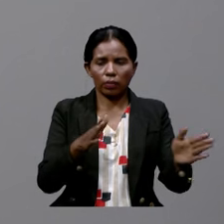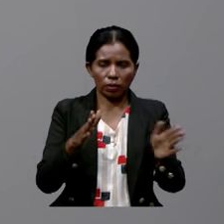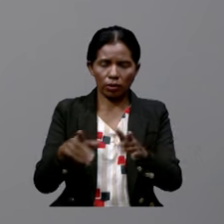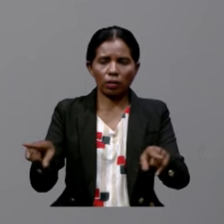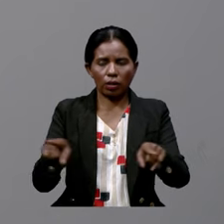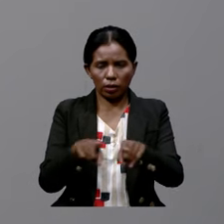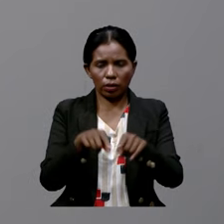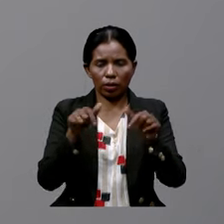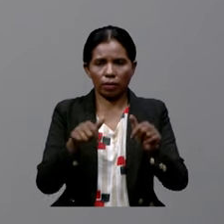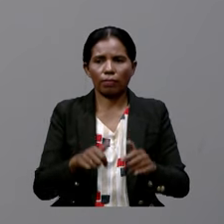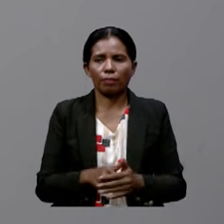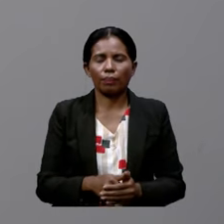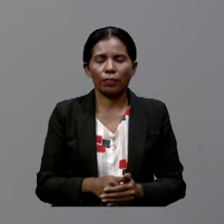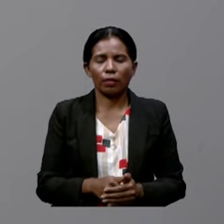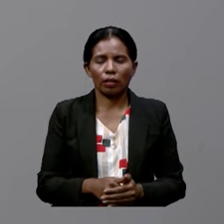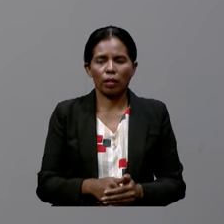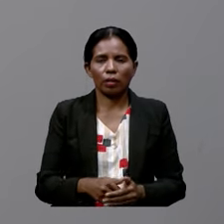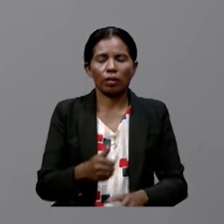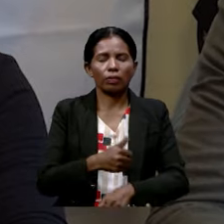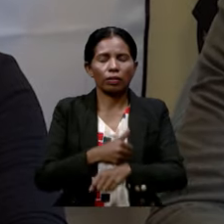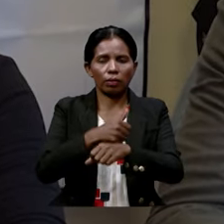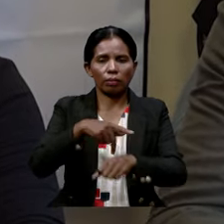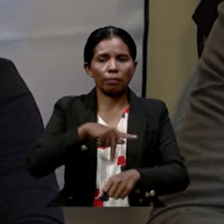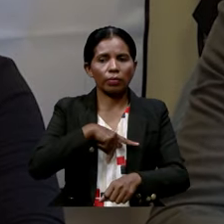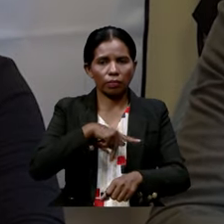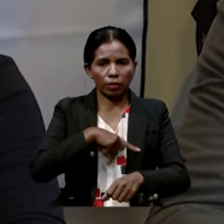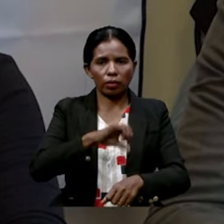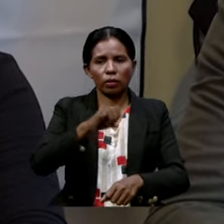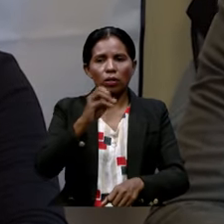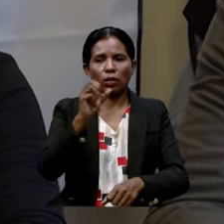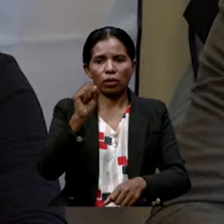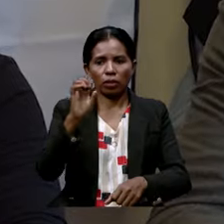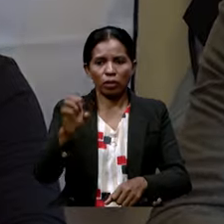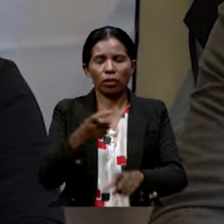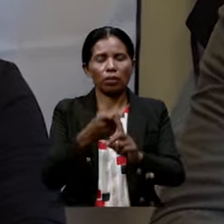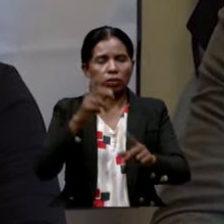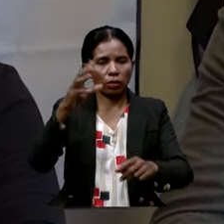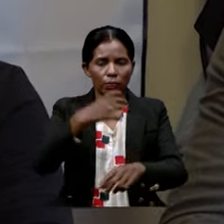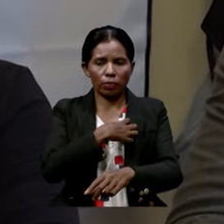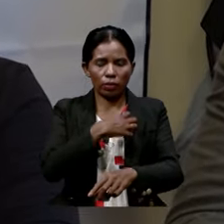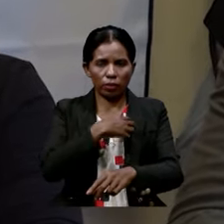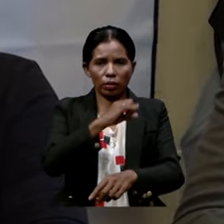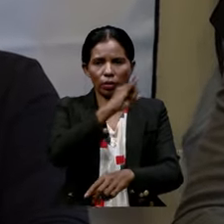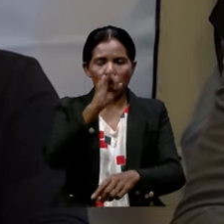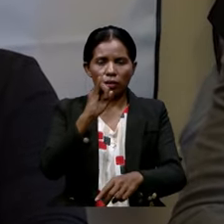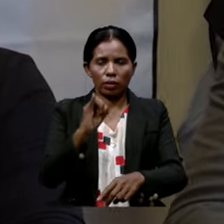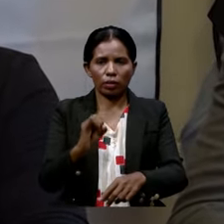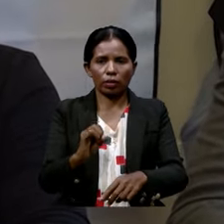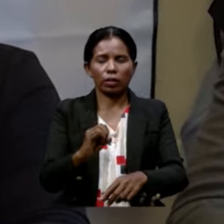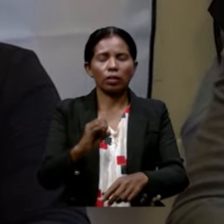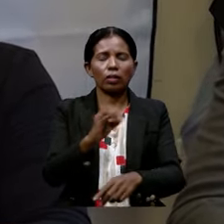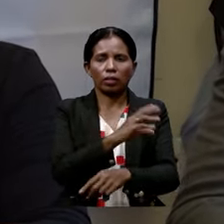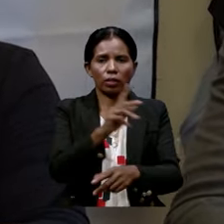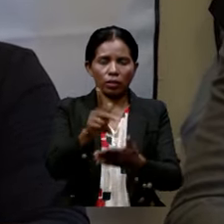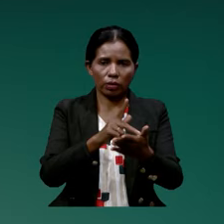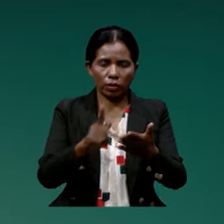generação. Antes nem advogado privado dos SMNs ATT, casualmente o ídio russo polícia científica e investigação criminal, nem